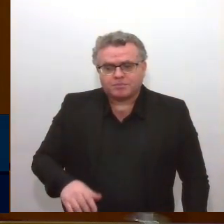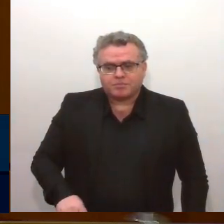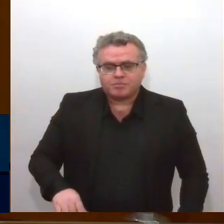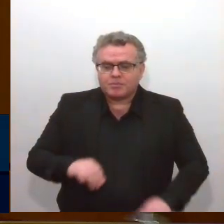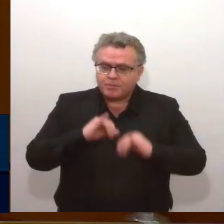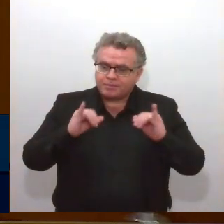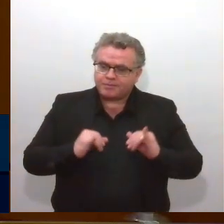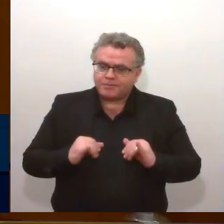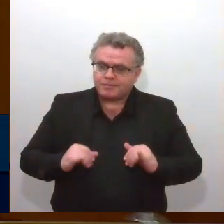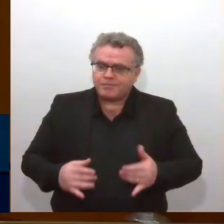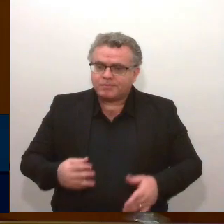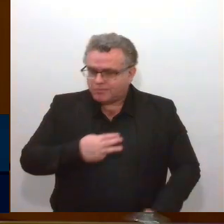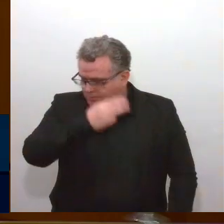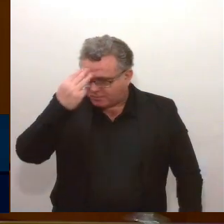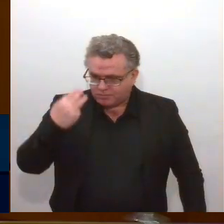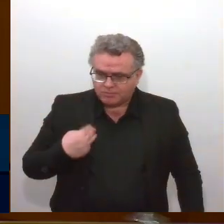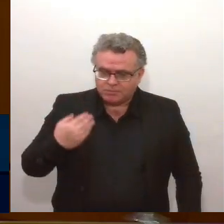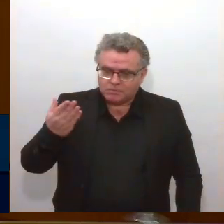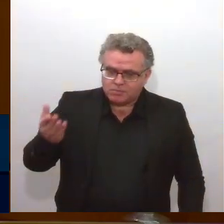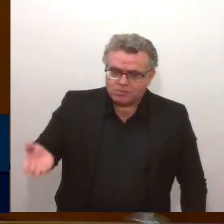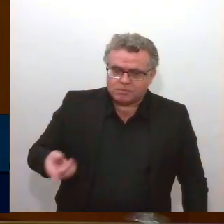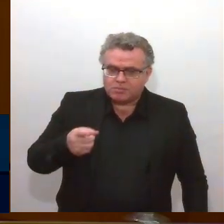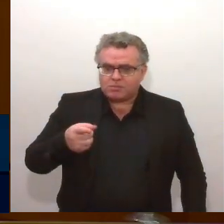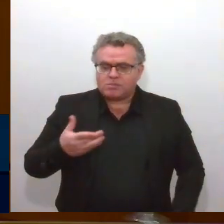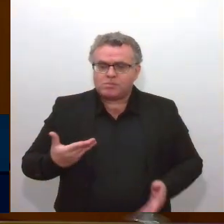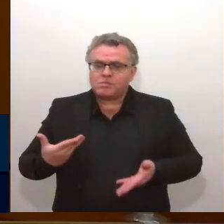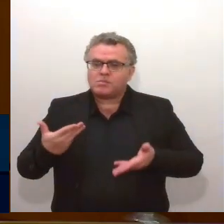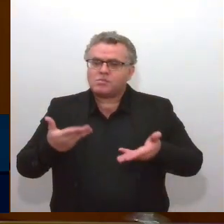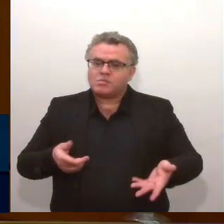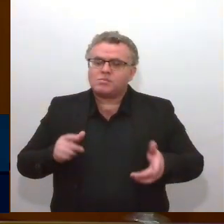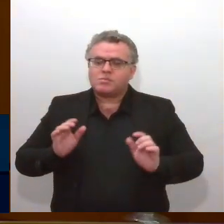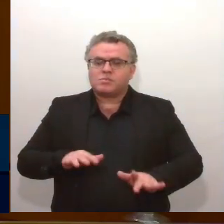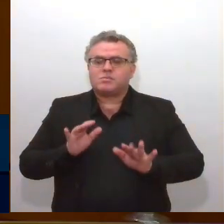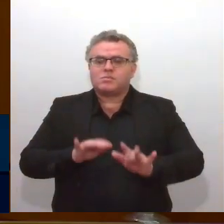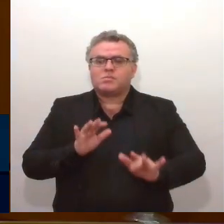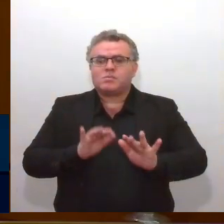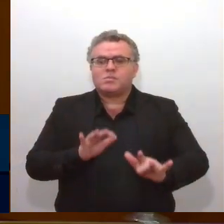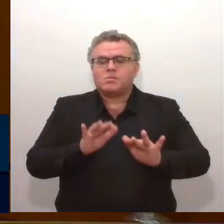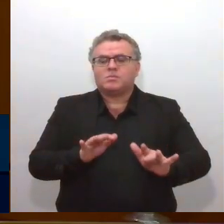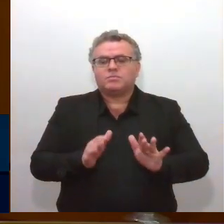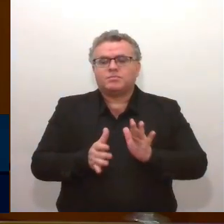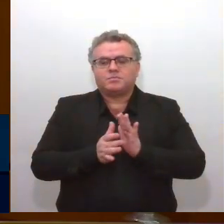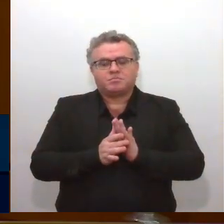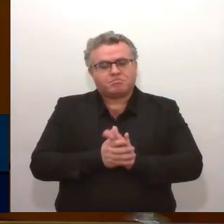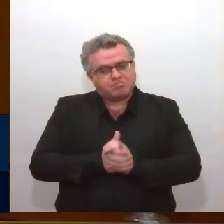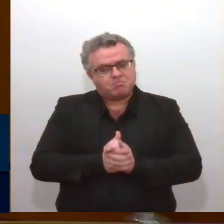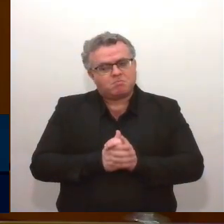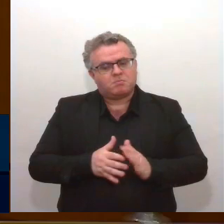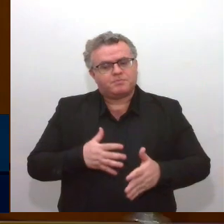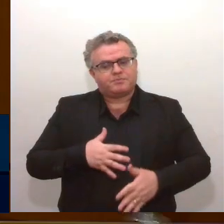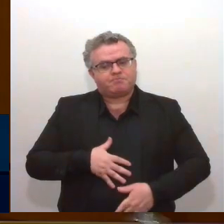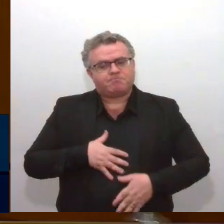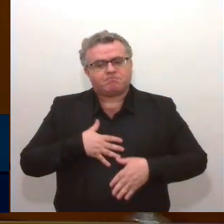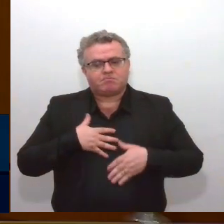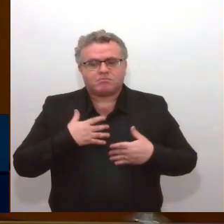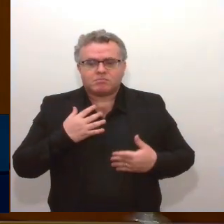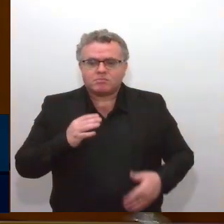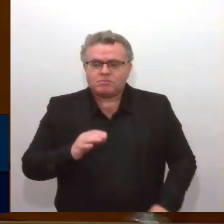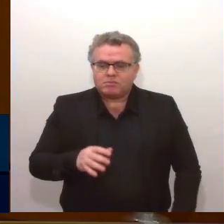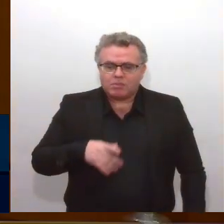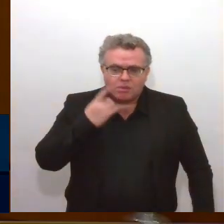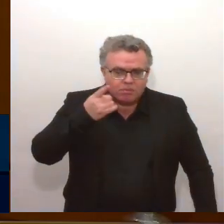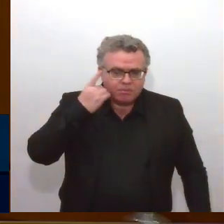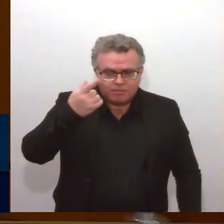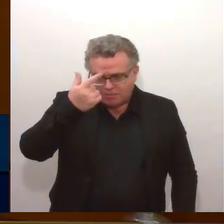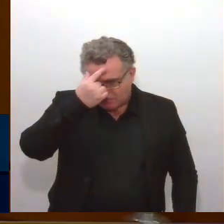quem gosta de caminhar prestigiar esse evento religioso deputada daílton sempre aparece por lá Espero que ele vá de novo esse